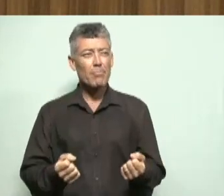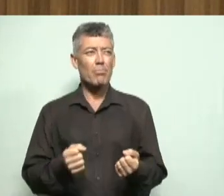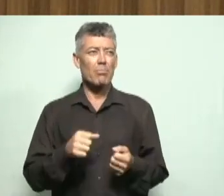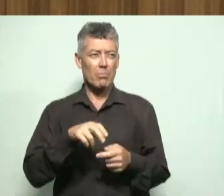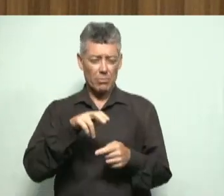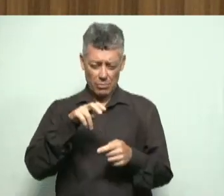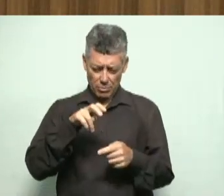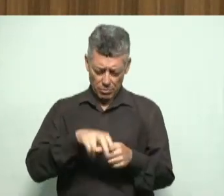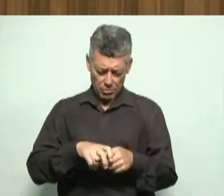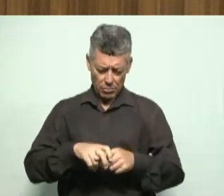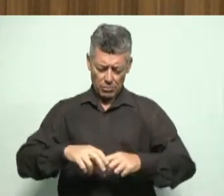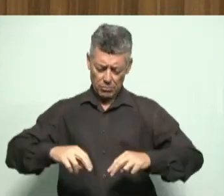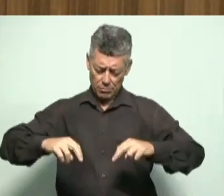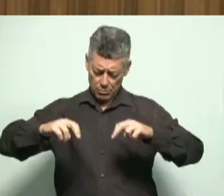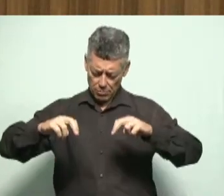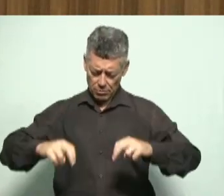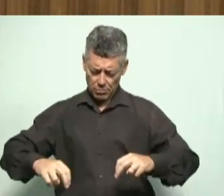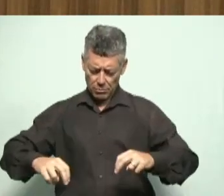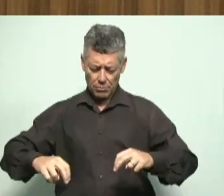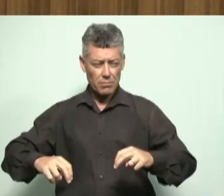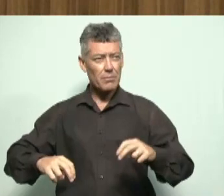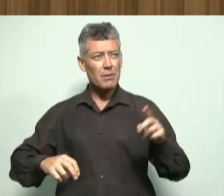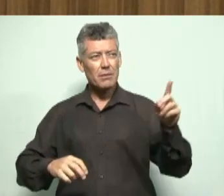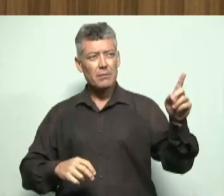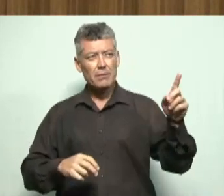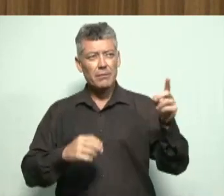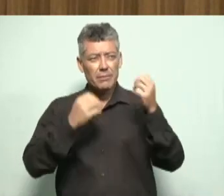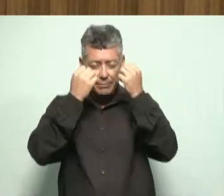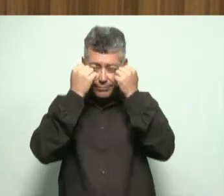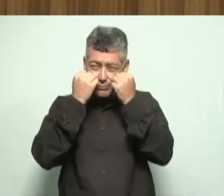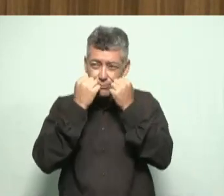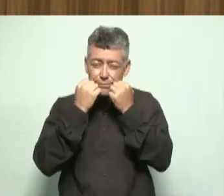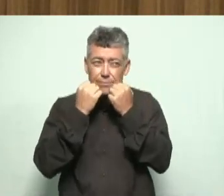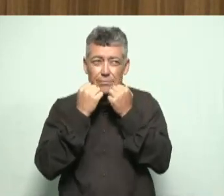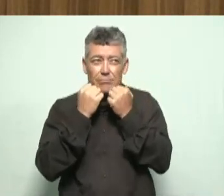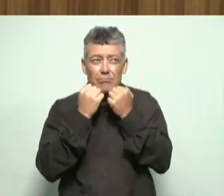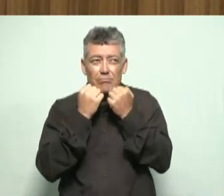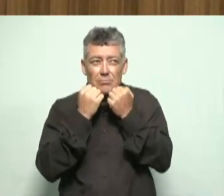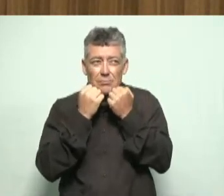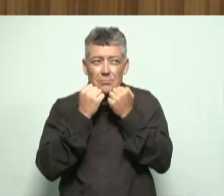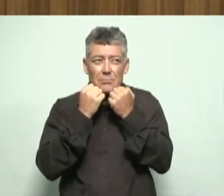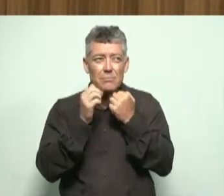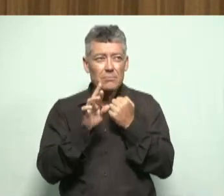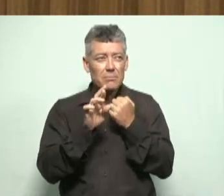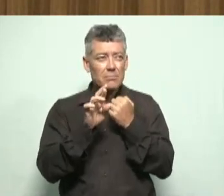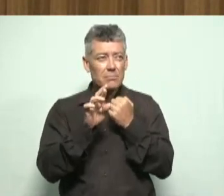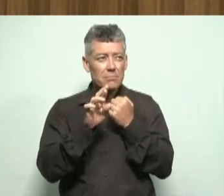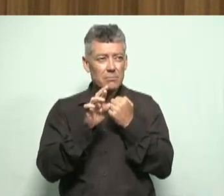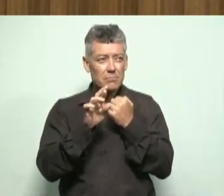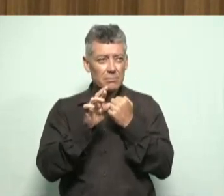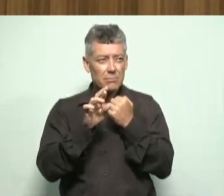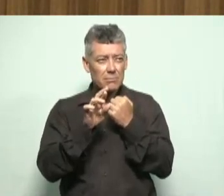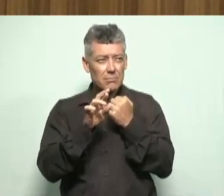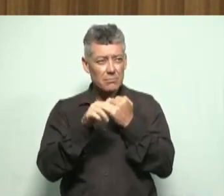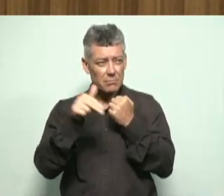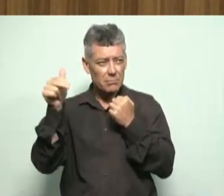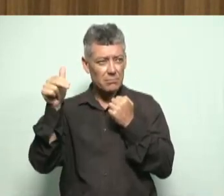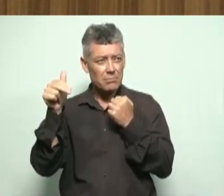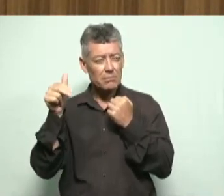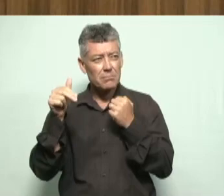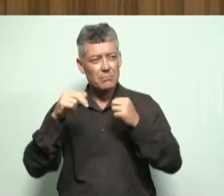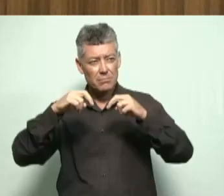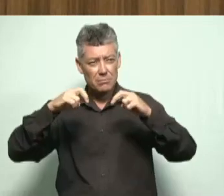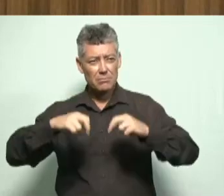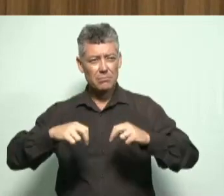um chefe de uma facção criminosa do Rio Grande do Norte. E aí,